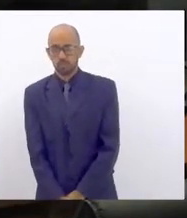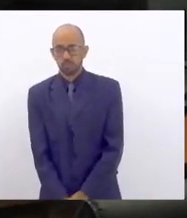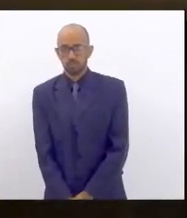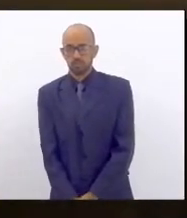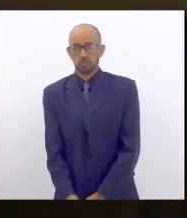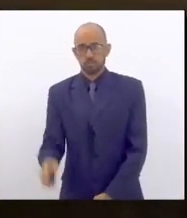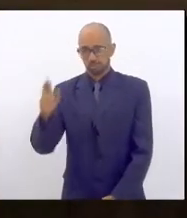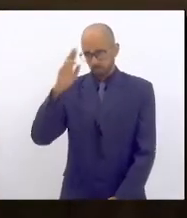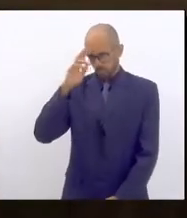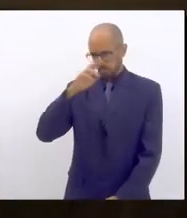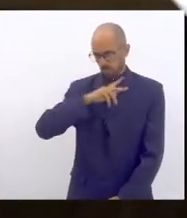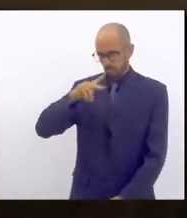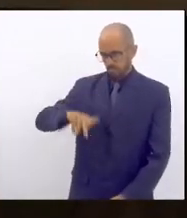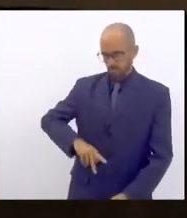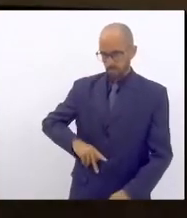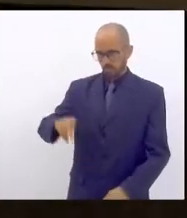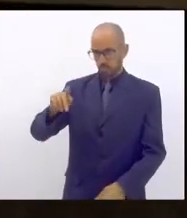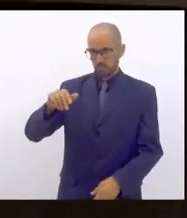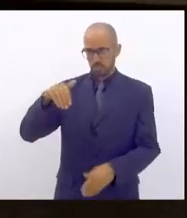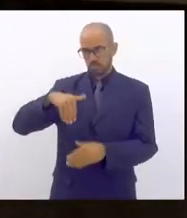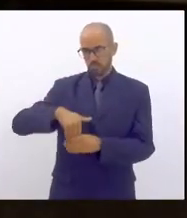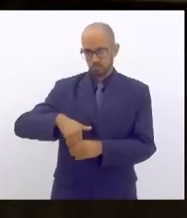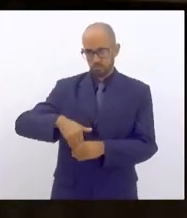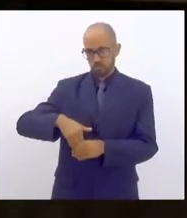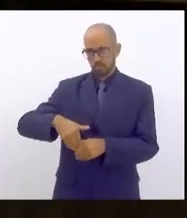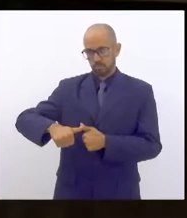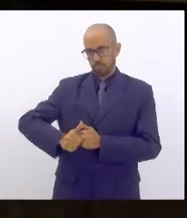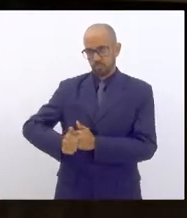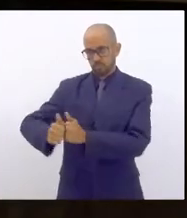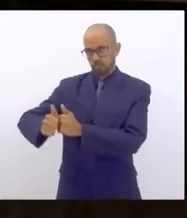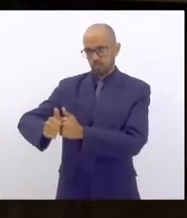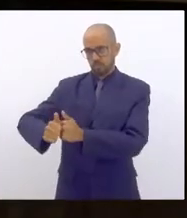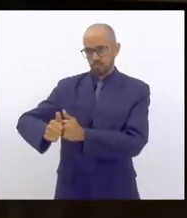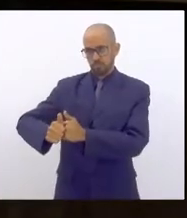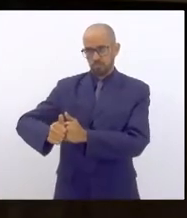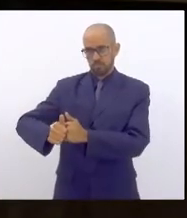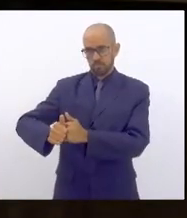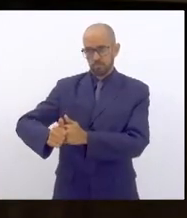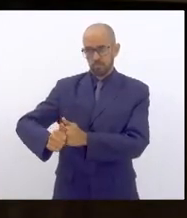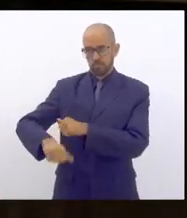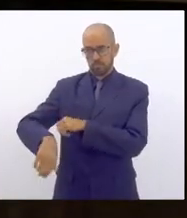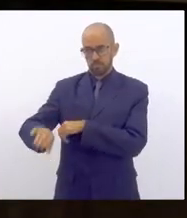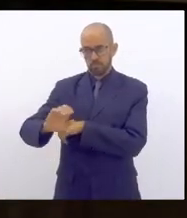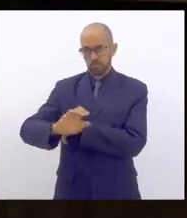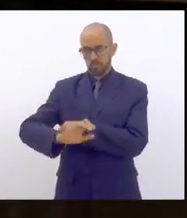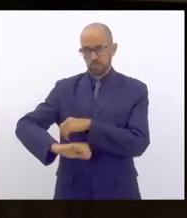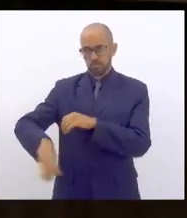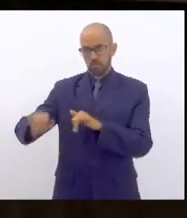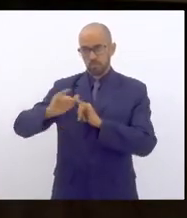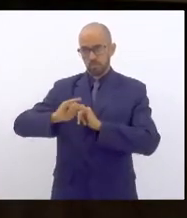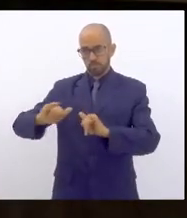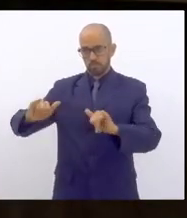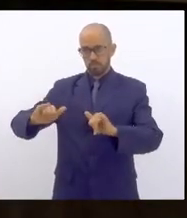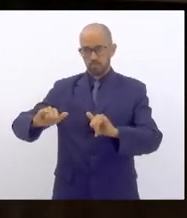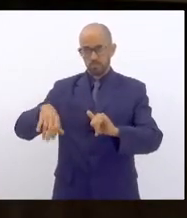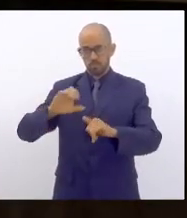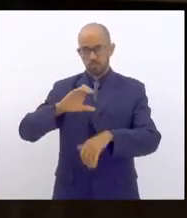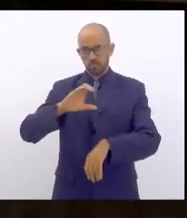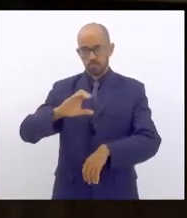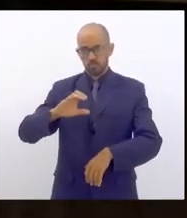Senhor presidente, o parecer acompanha o parecer emitido pela Comissão